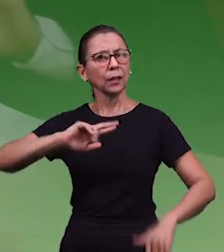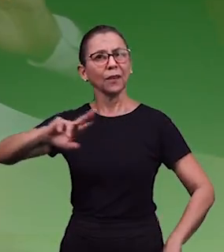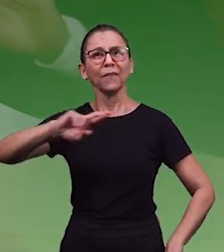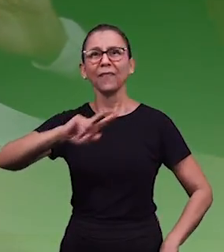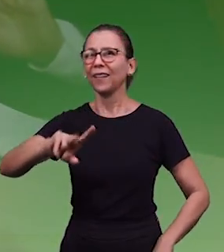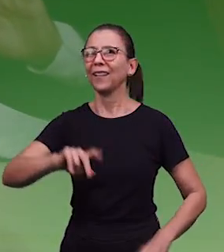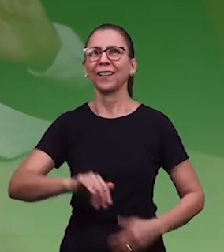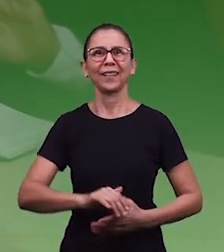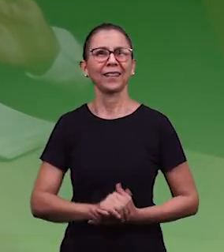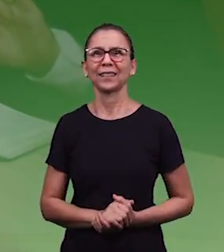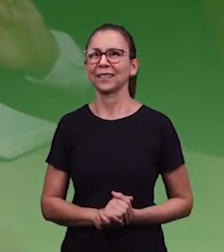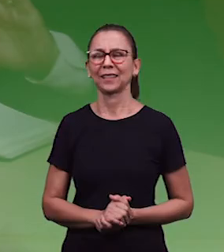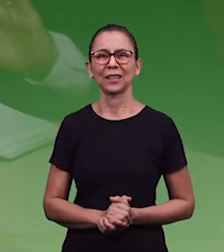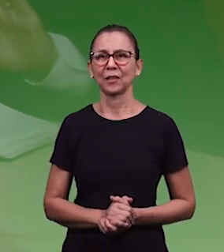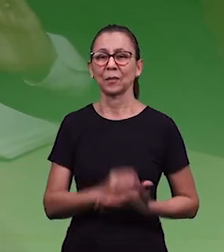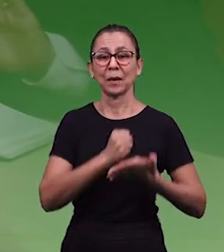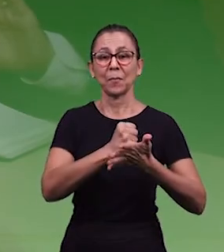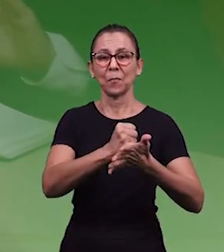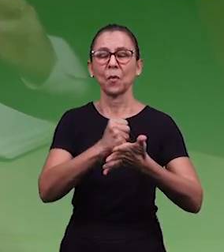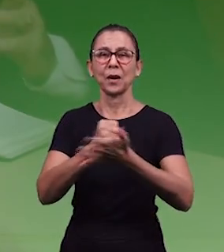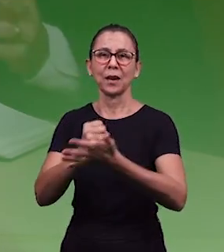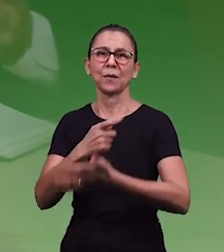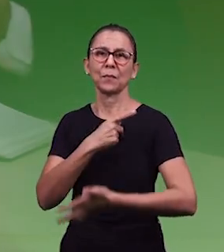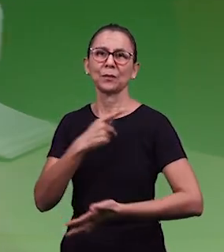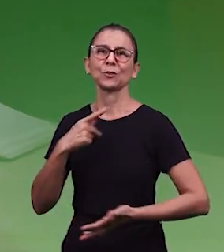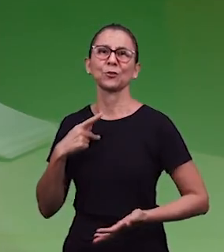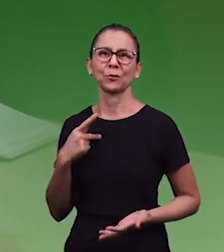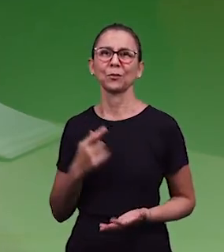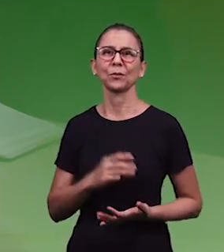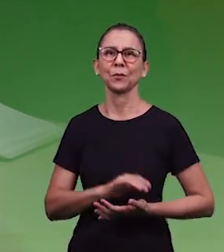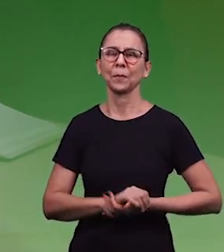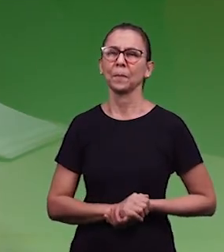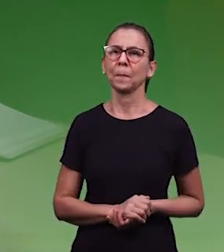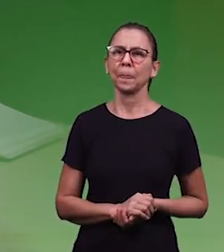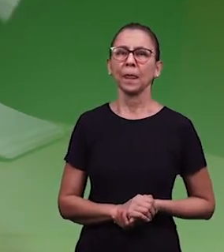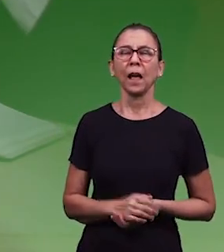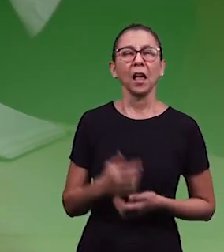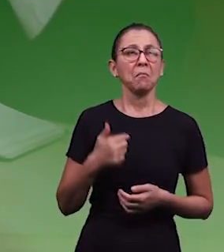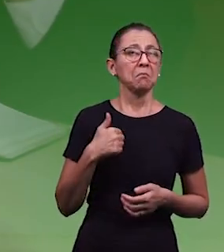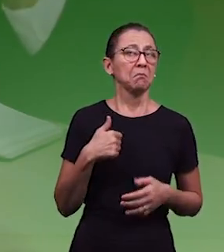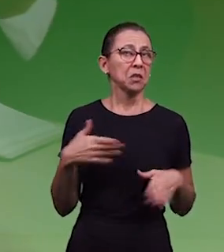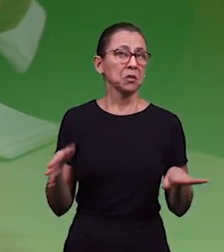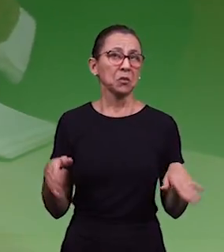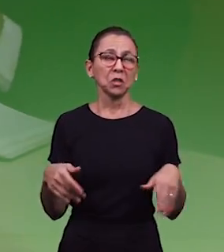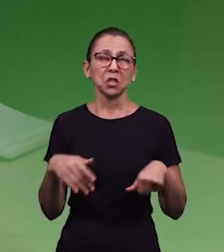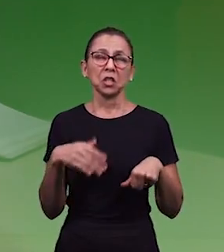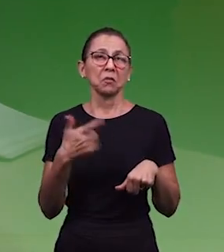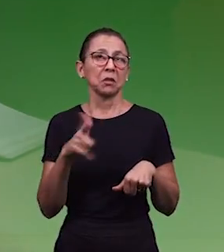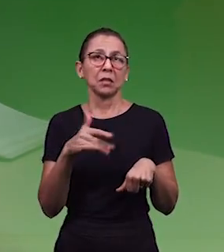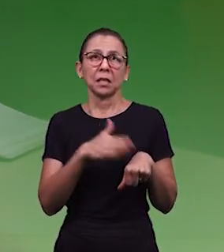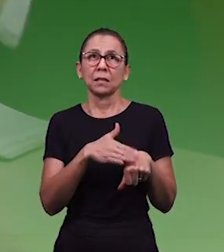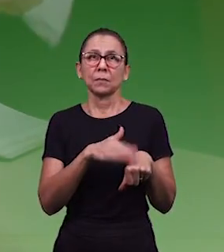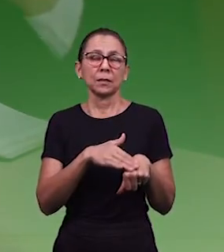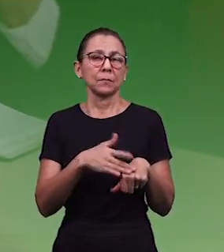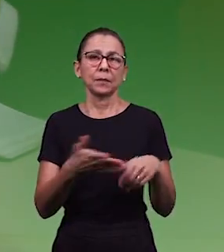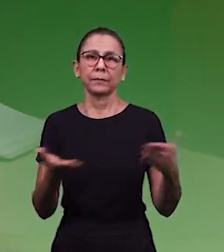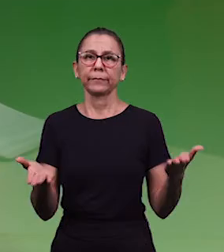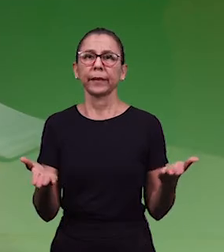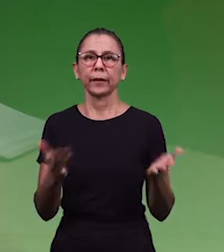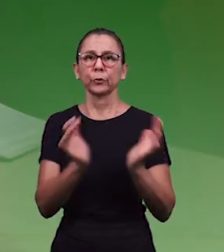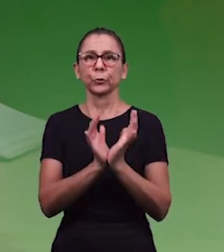não preciso nem ir à igreja. Não, não é isso. A igreja continua normalmente nas suas atribuições, na